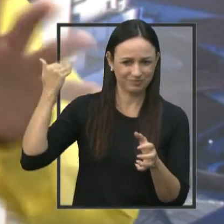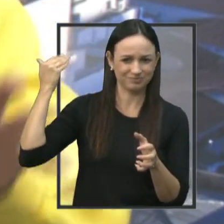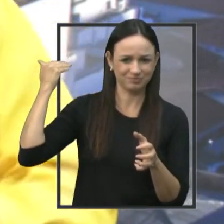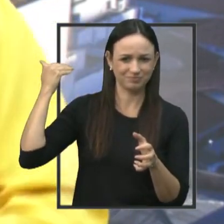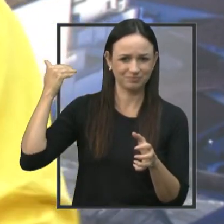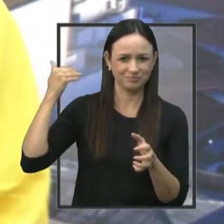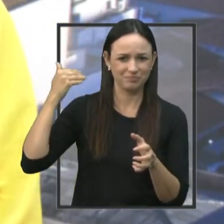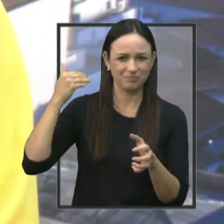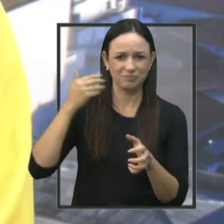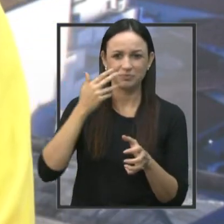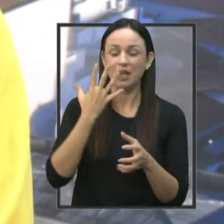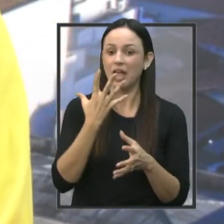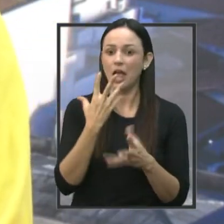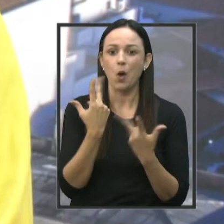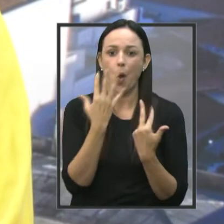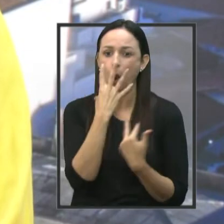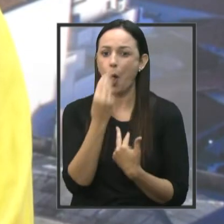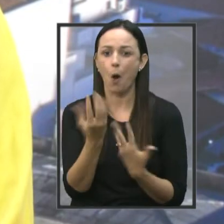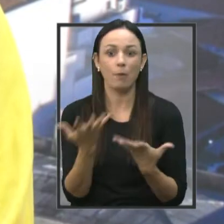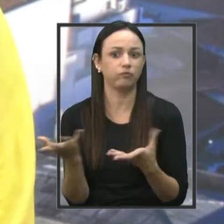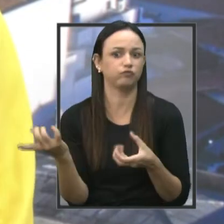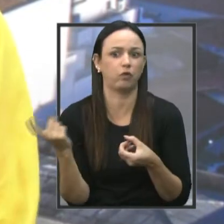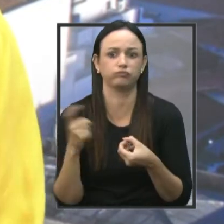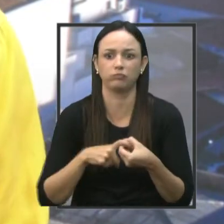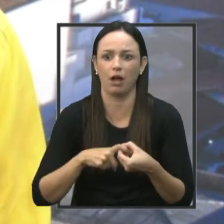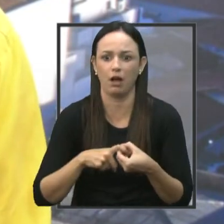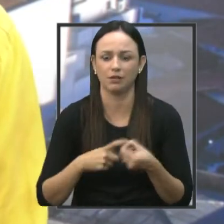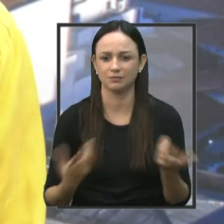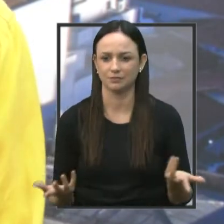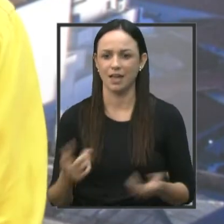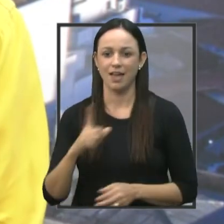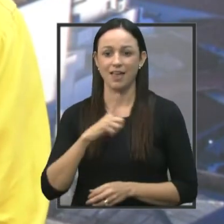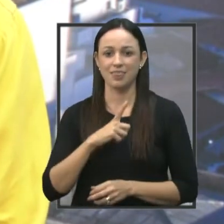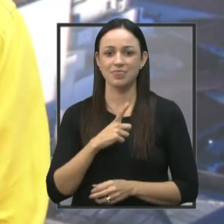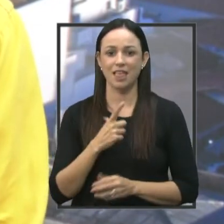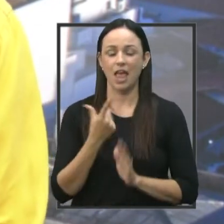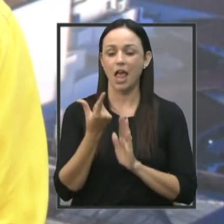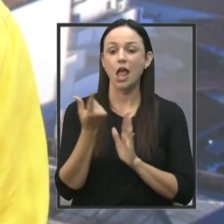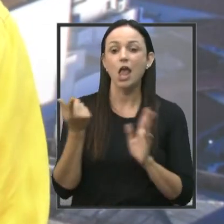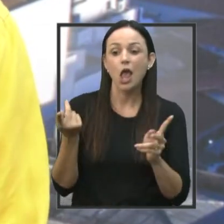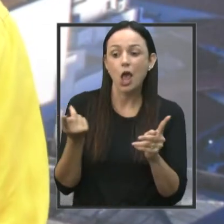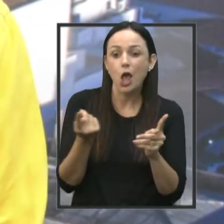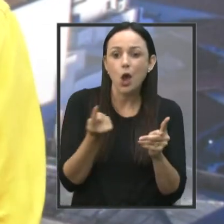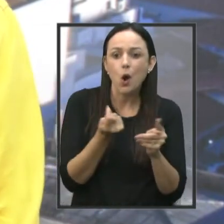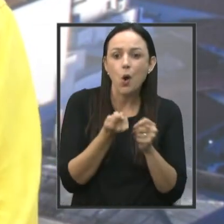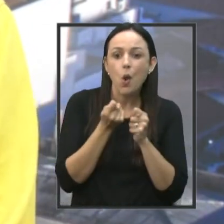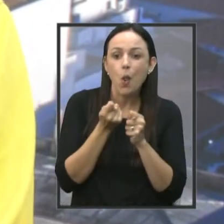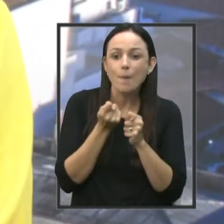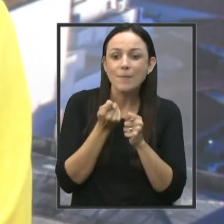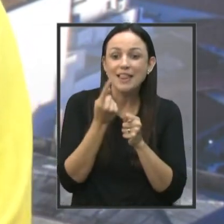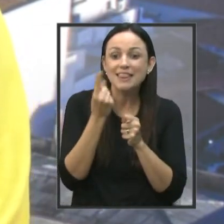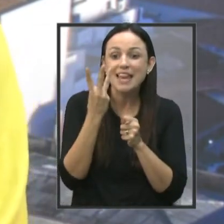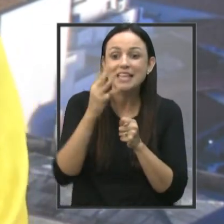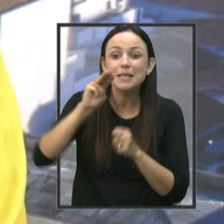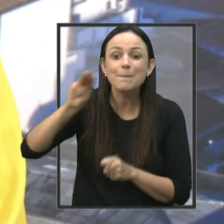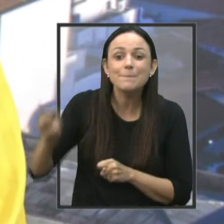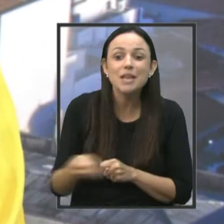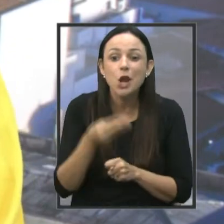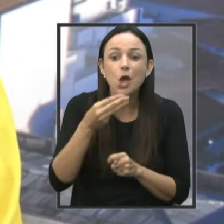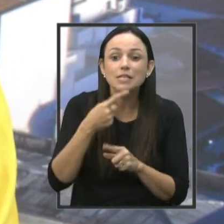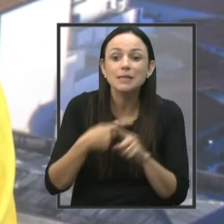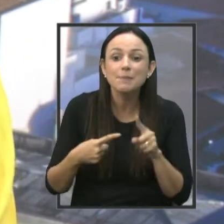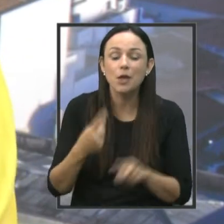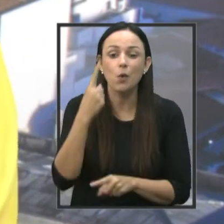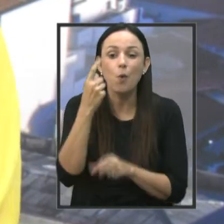nem lobo querendo voltar. Tivemos uma economia de 13 milhões e meio em